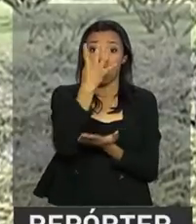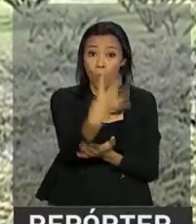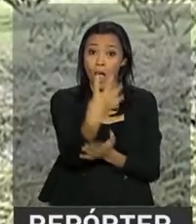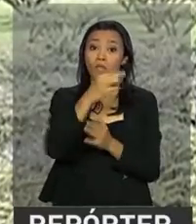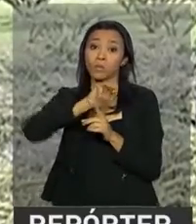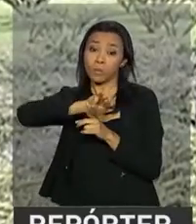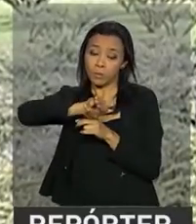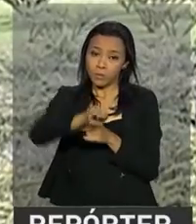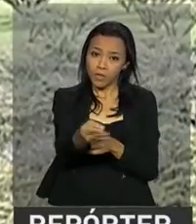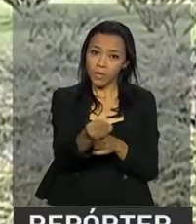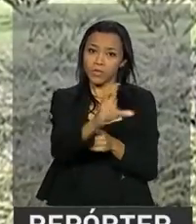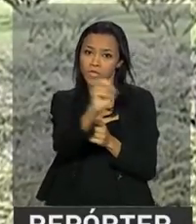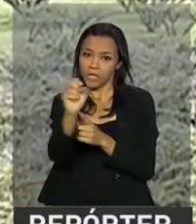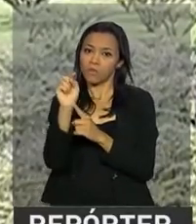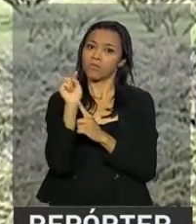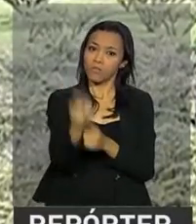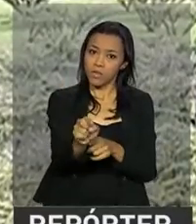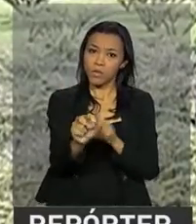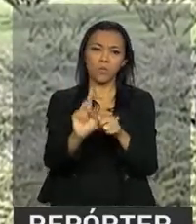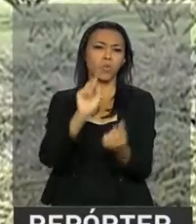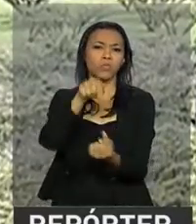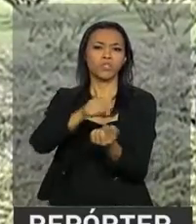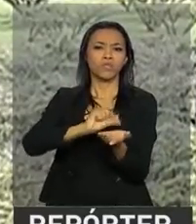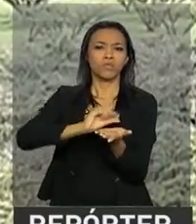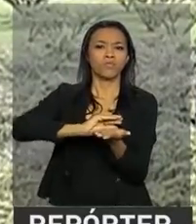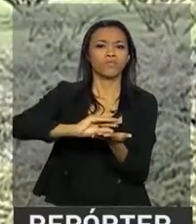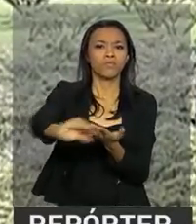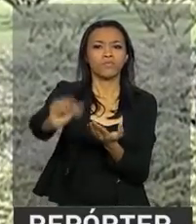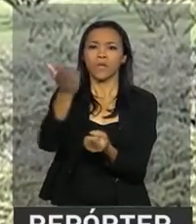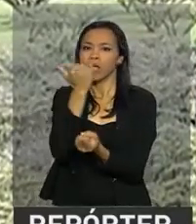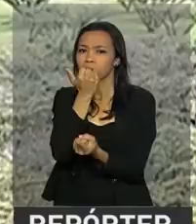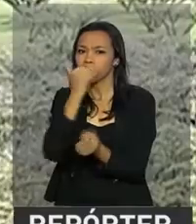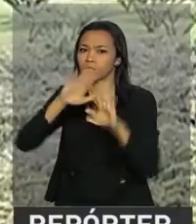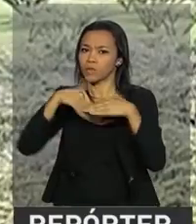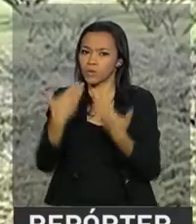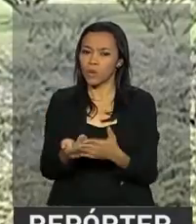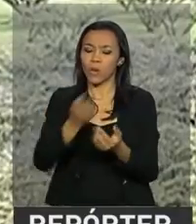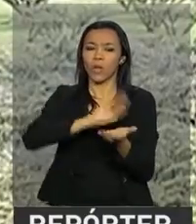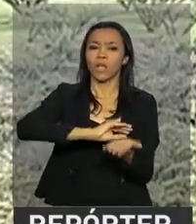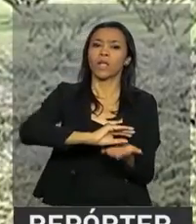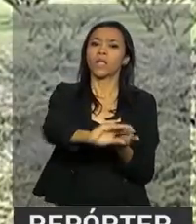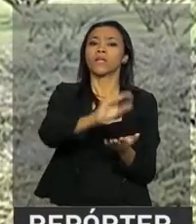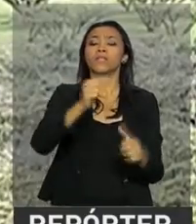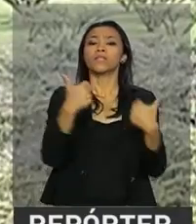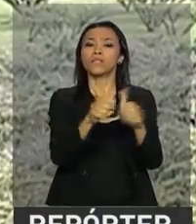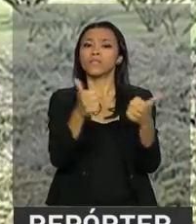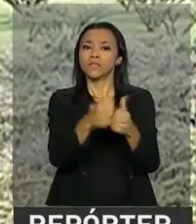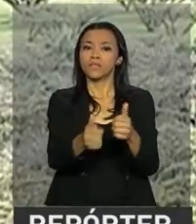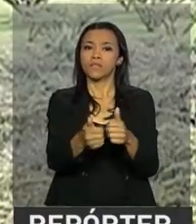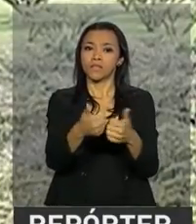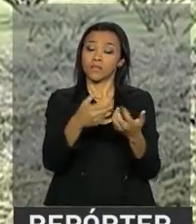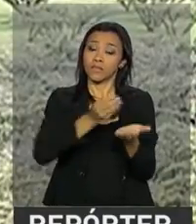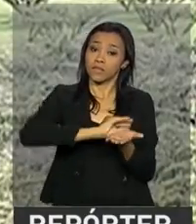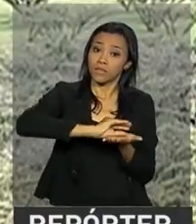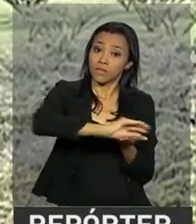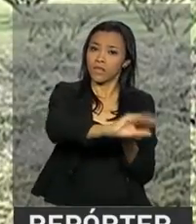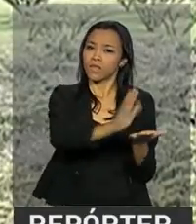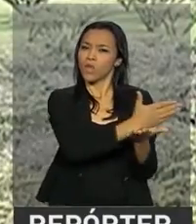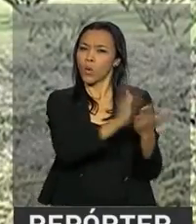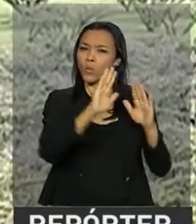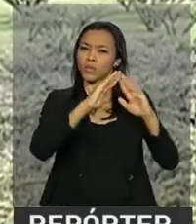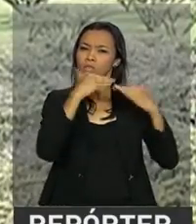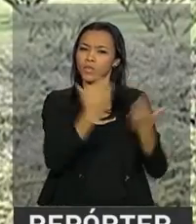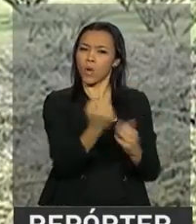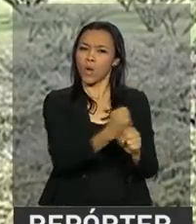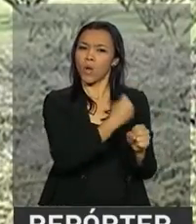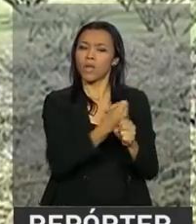R$ 4,5 milhões para os programas de alimentação escolar, transporte escolar, algumas obras e para o programa Brasil